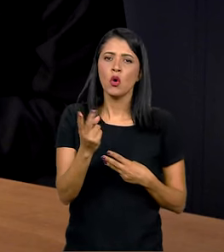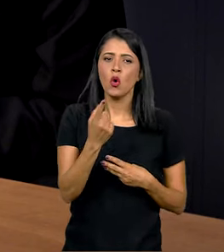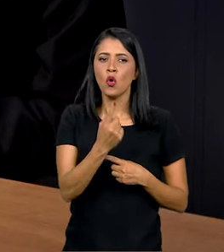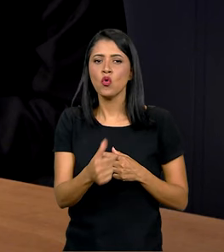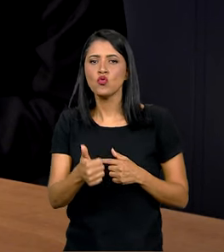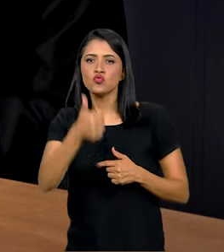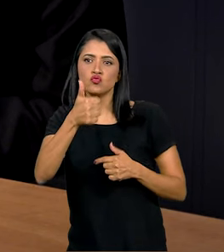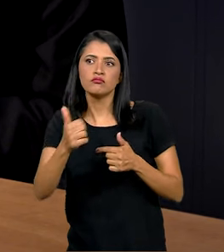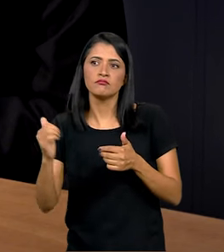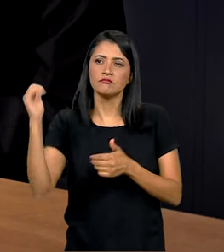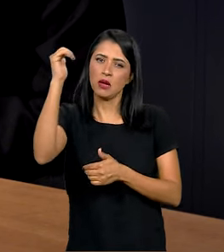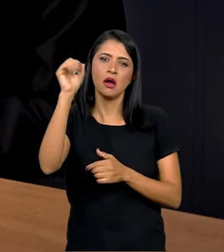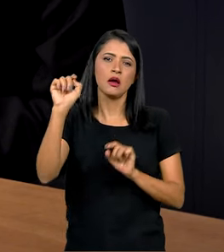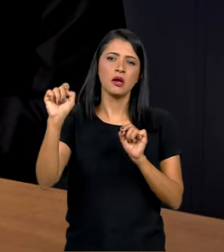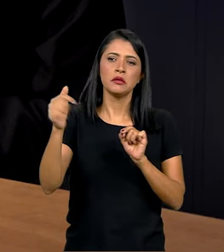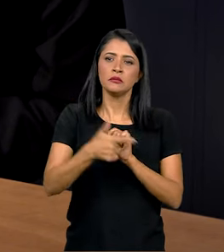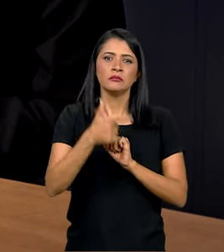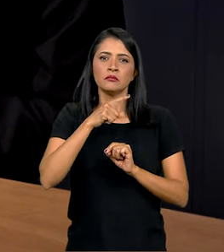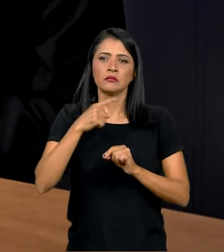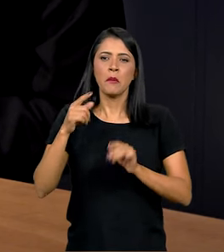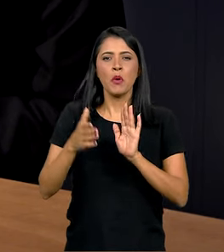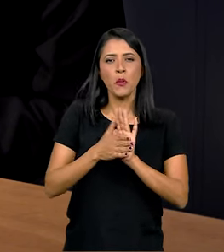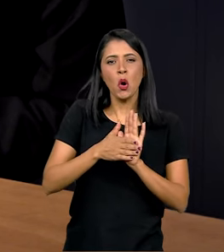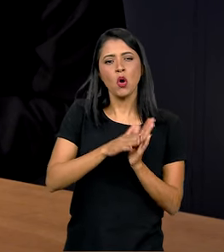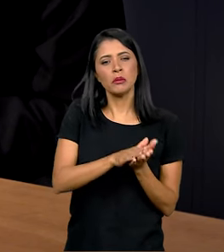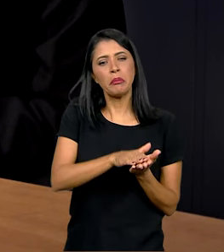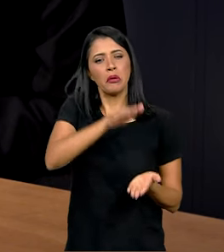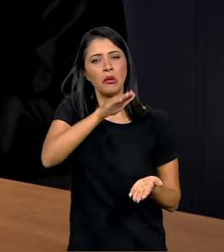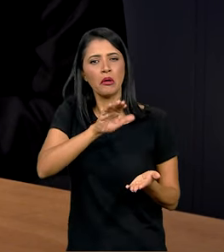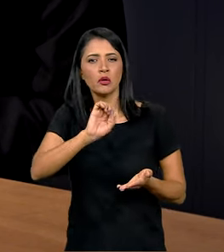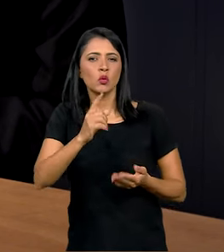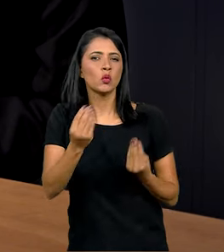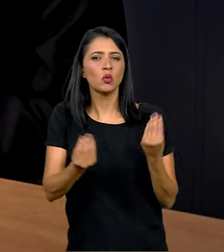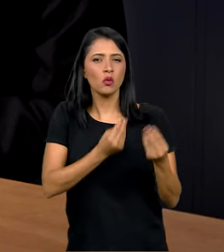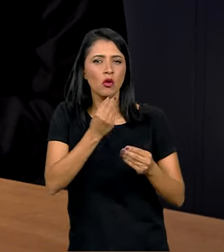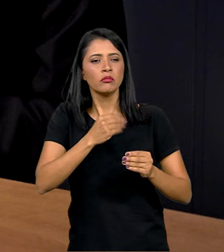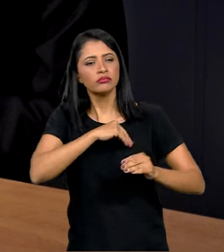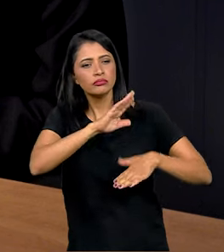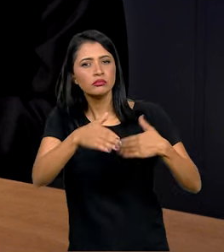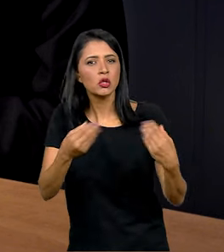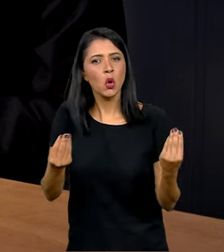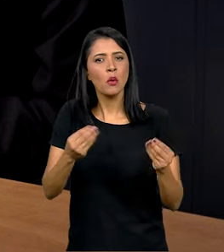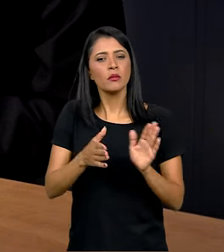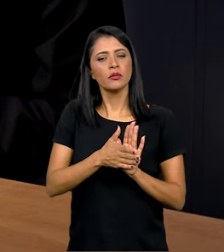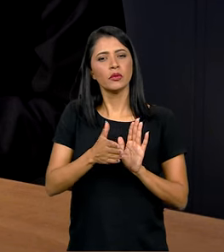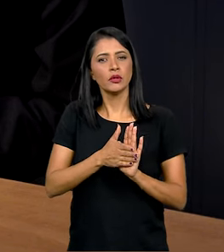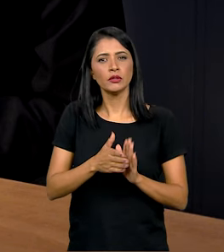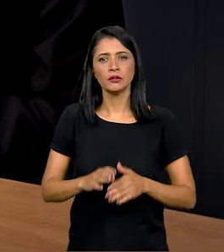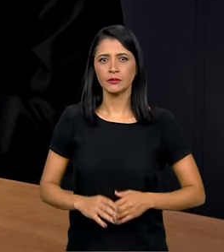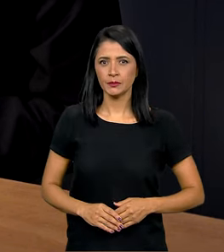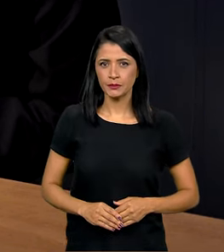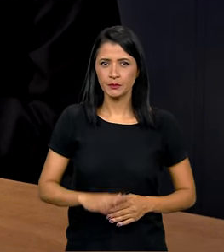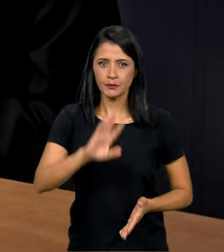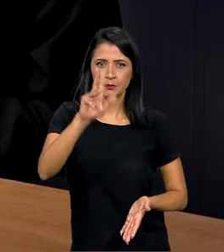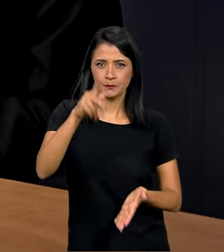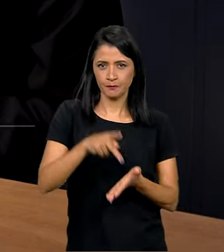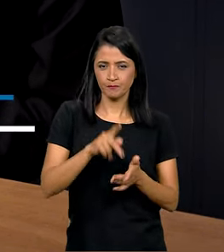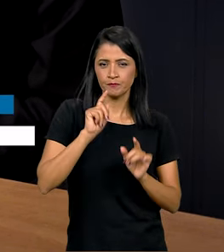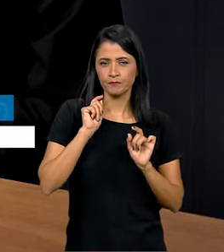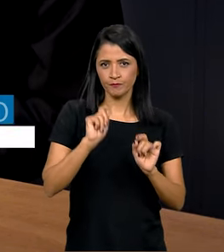sobressaiu mais com mais volume de propostas né ou com maior avanço nas propostas na